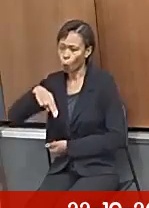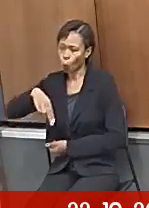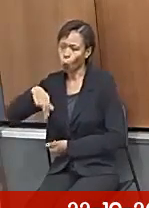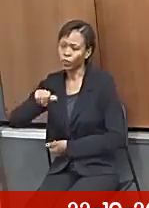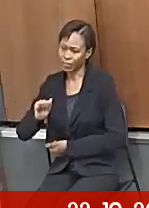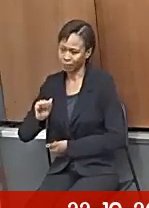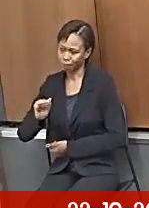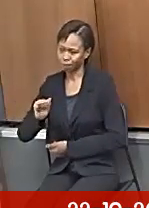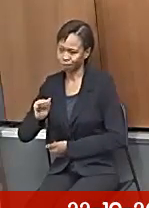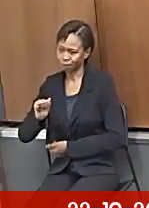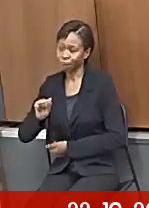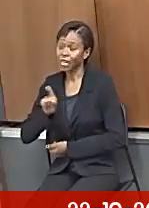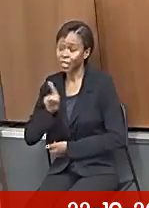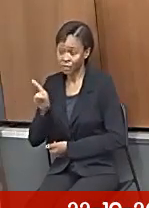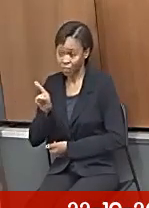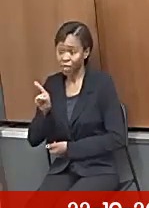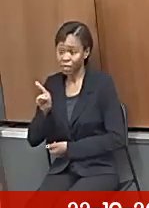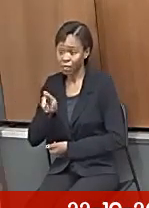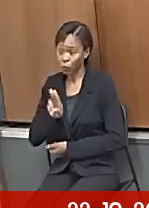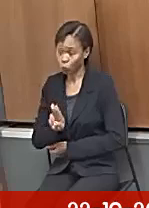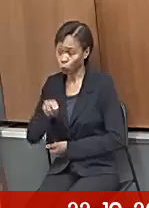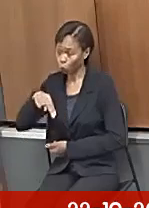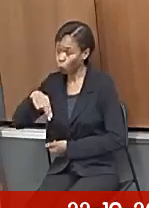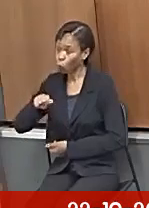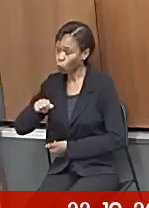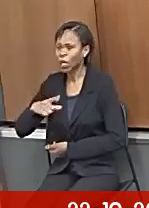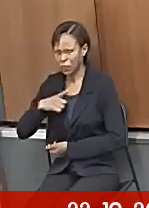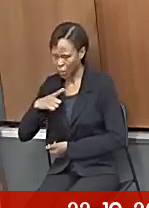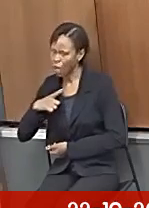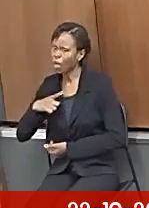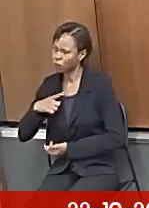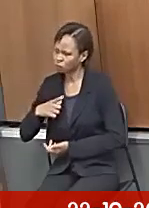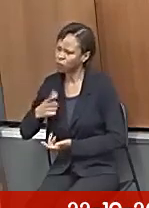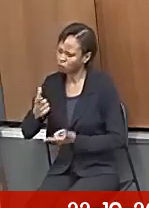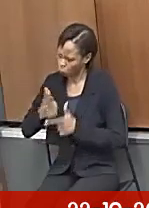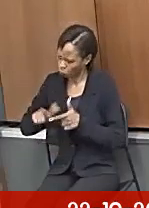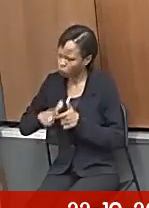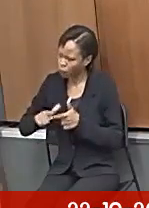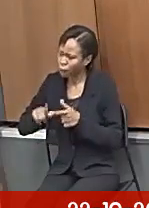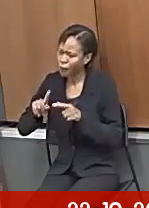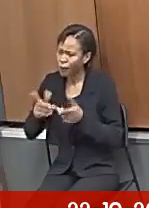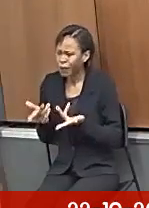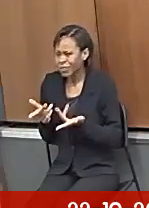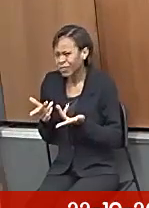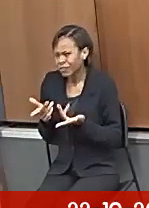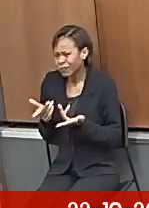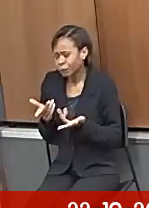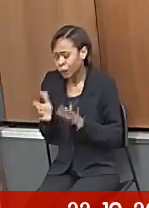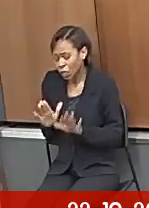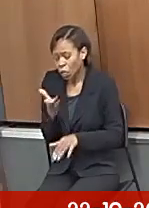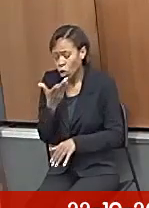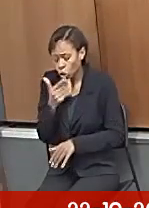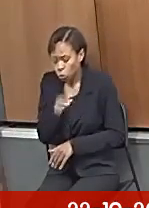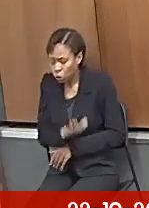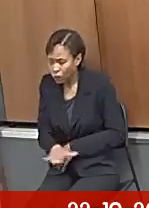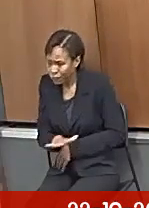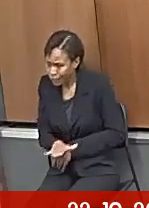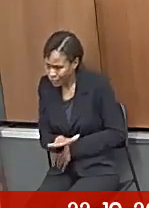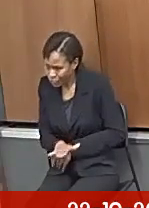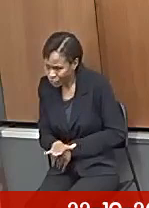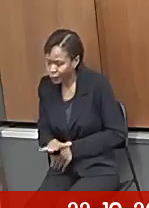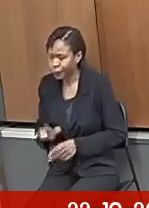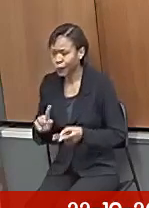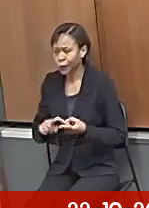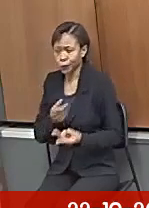Né? A UNA, então, a gente tem desafios na educação infantil, como a Alice,